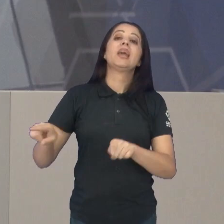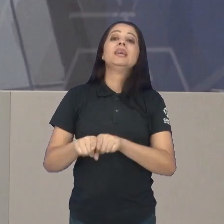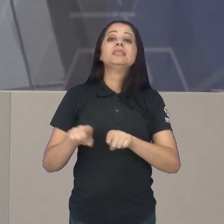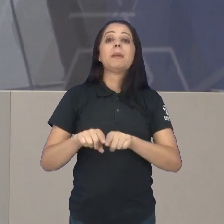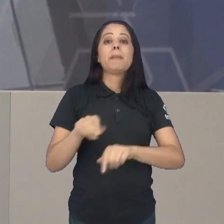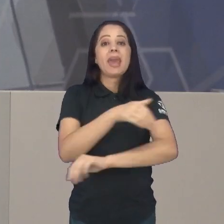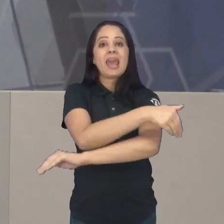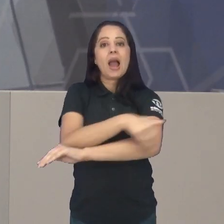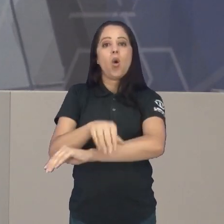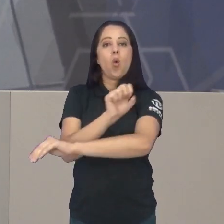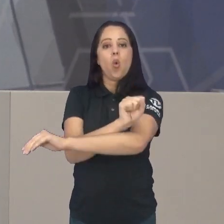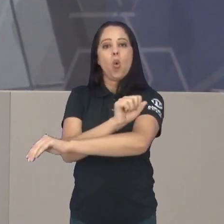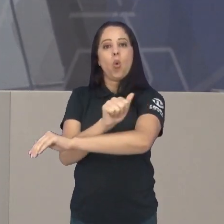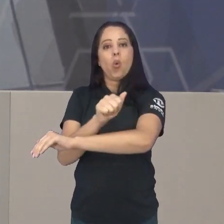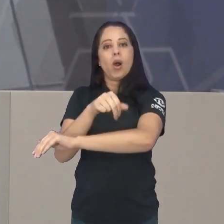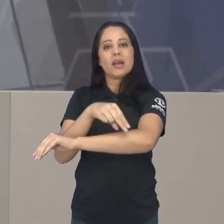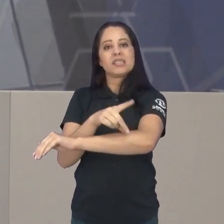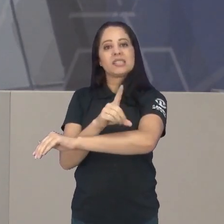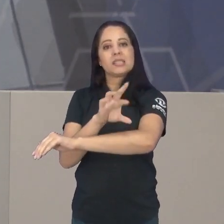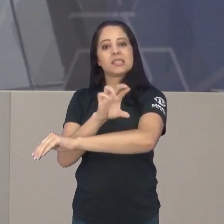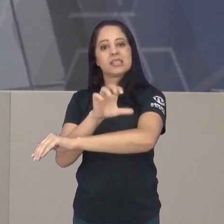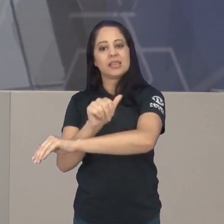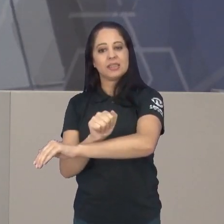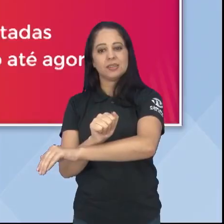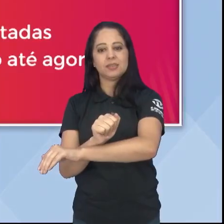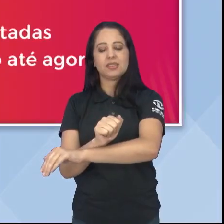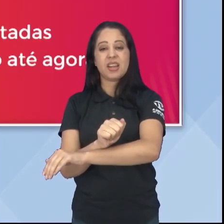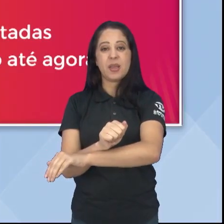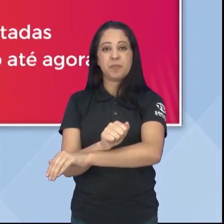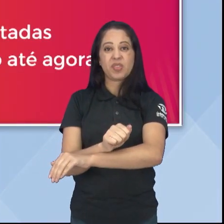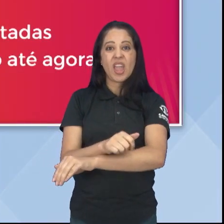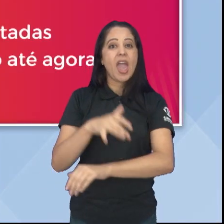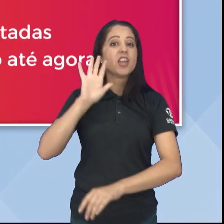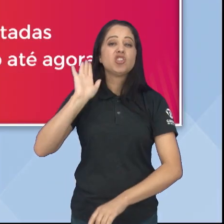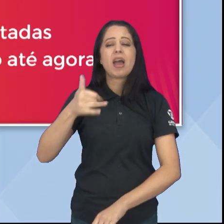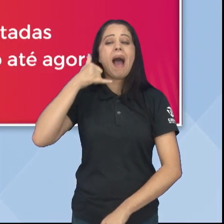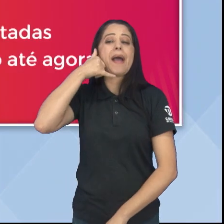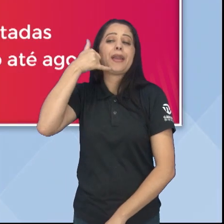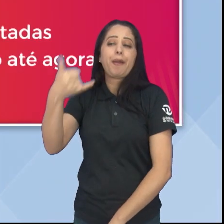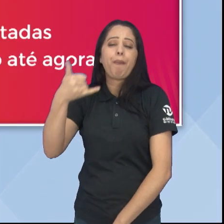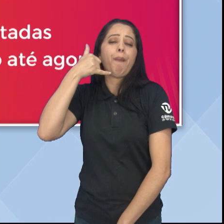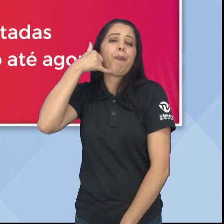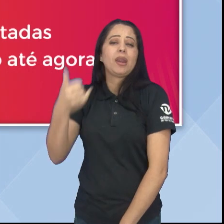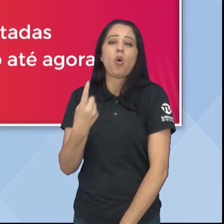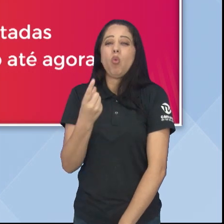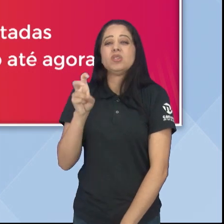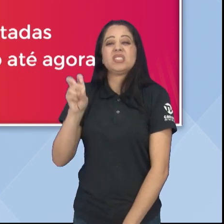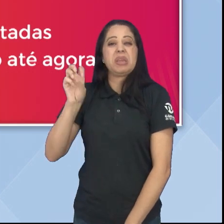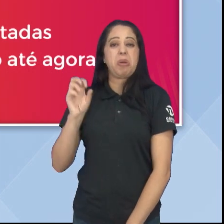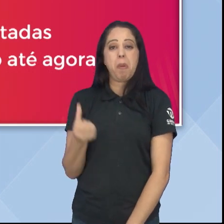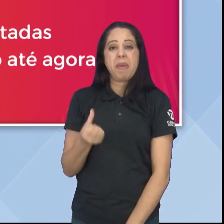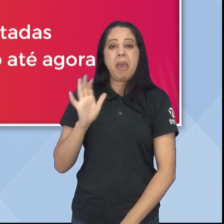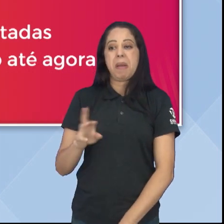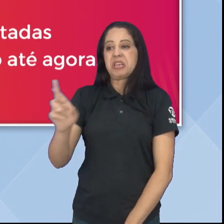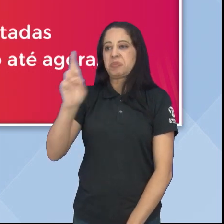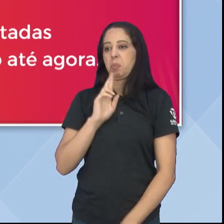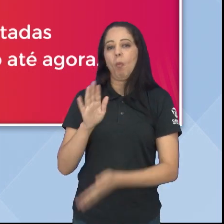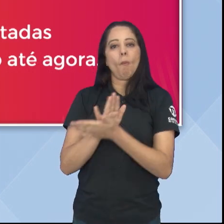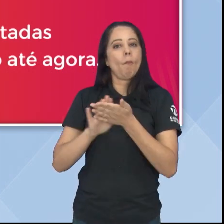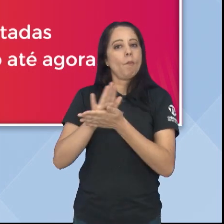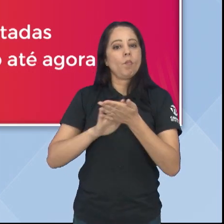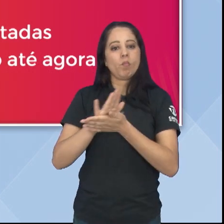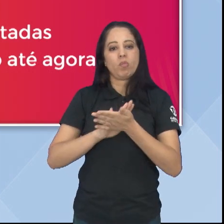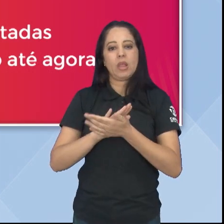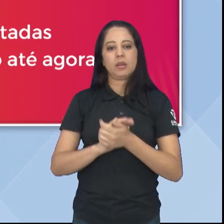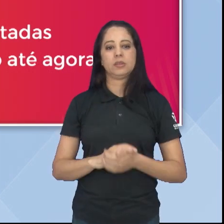fundamental por conta disso. Eles já cansaram de mandar para um 56 e não tem retorno até agora.